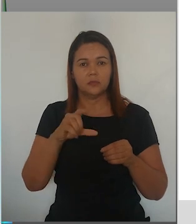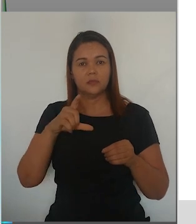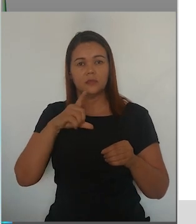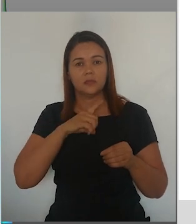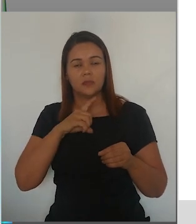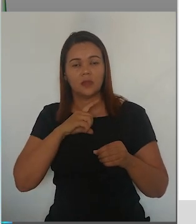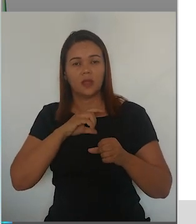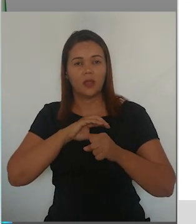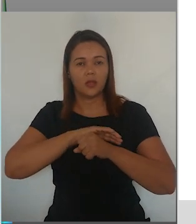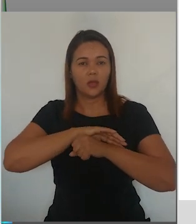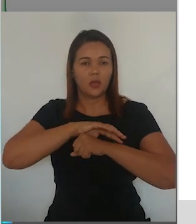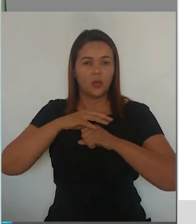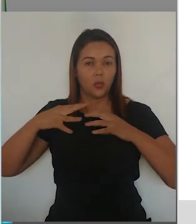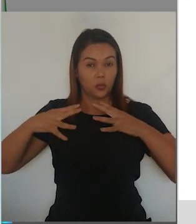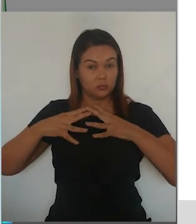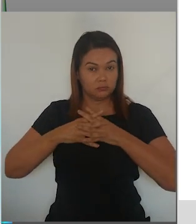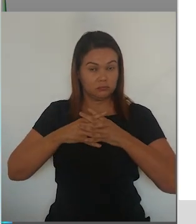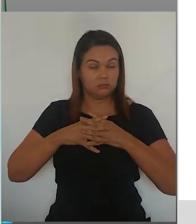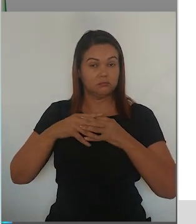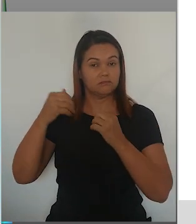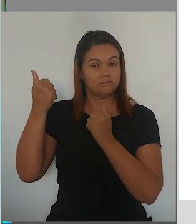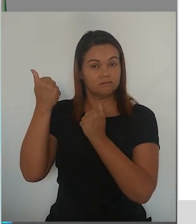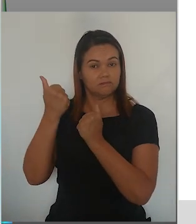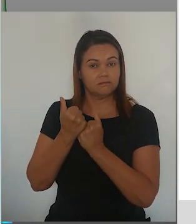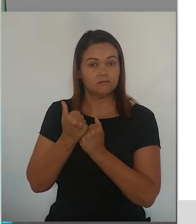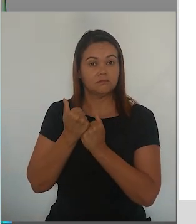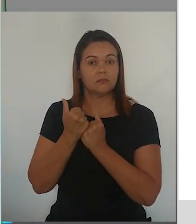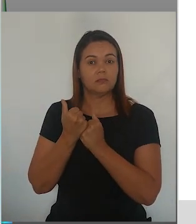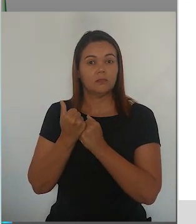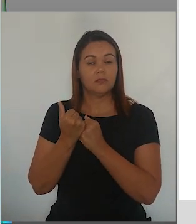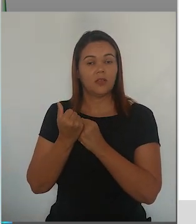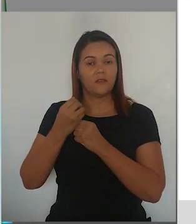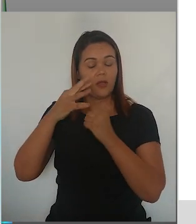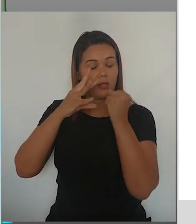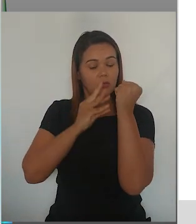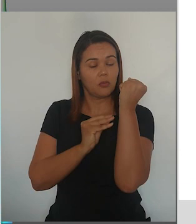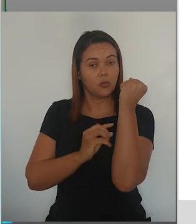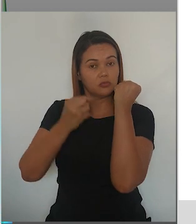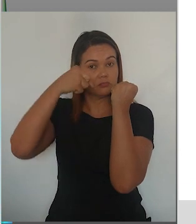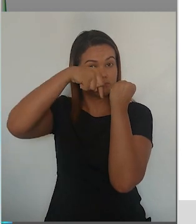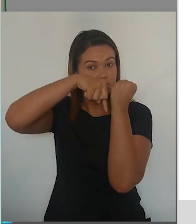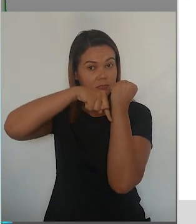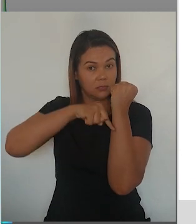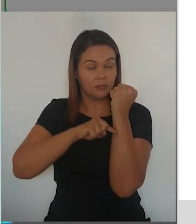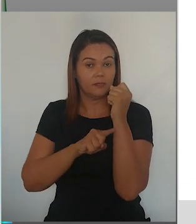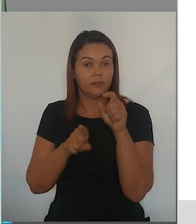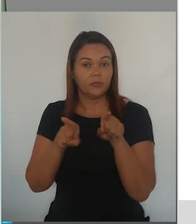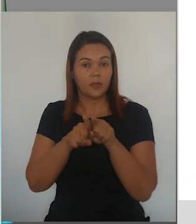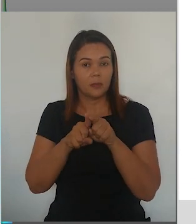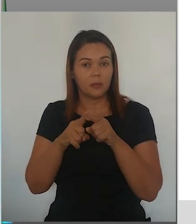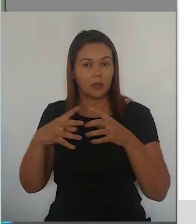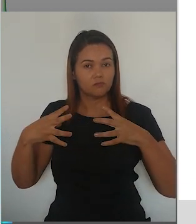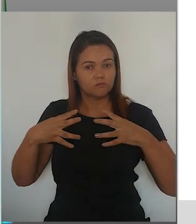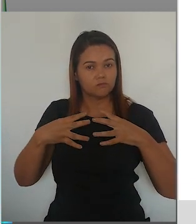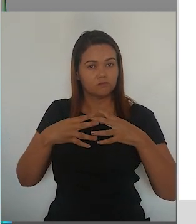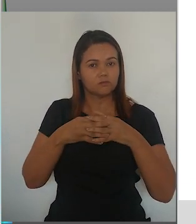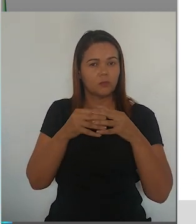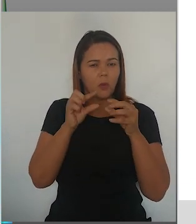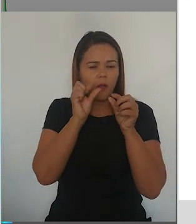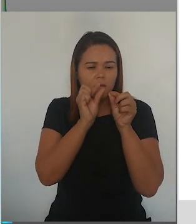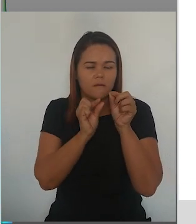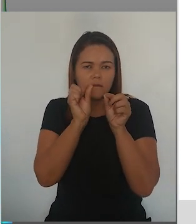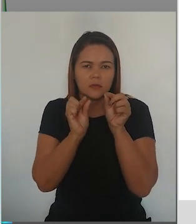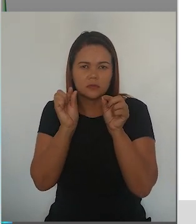perimísio como trabéculas de tecido conjuntivo menos denso para o interior do